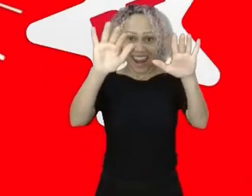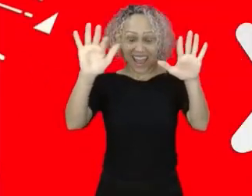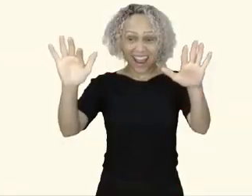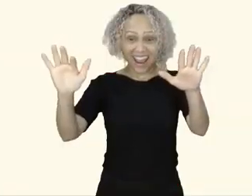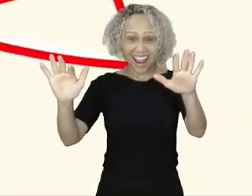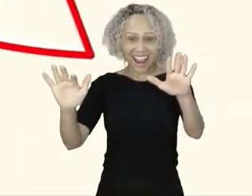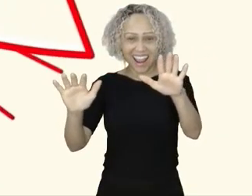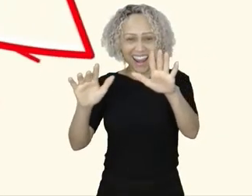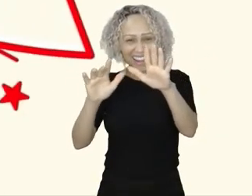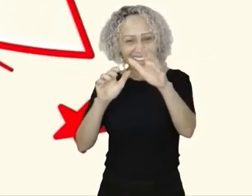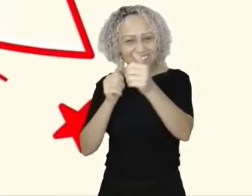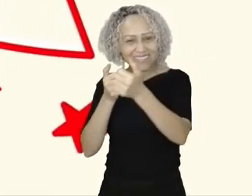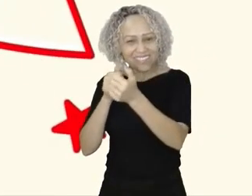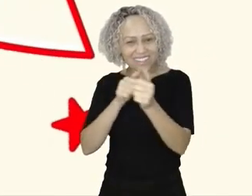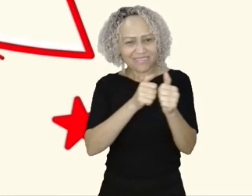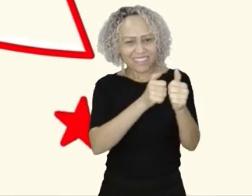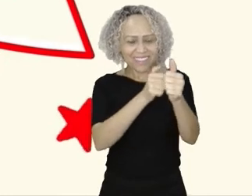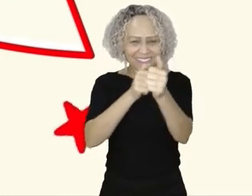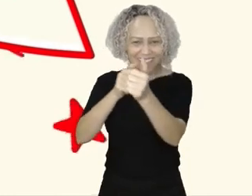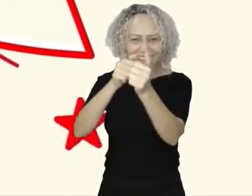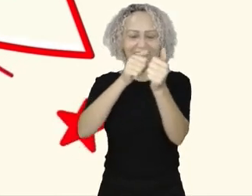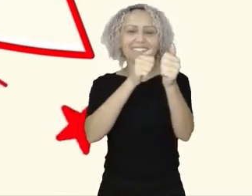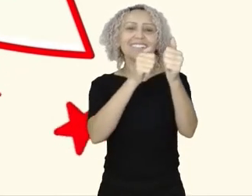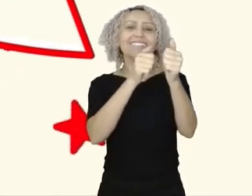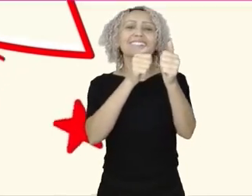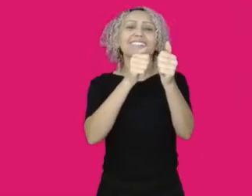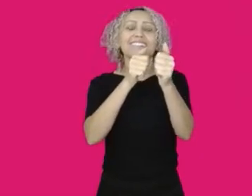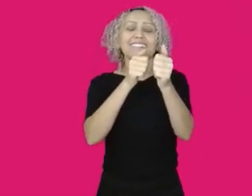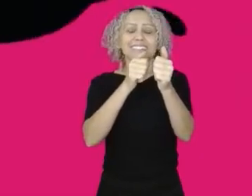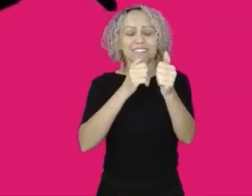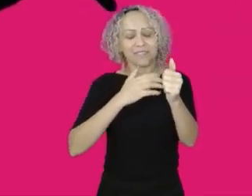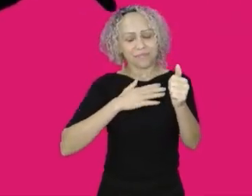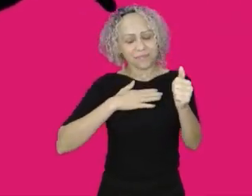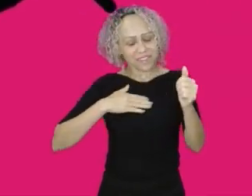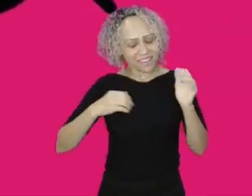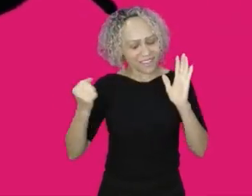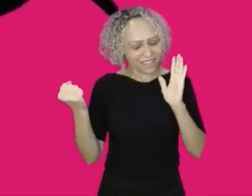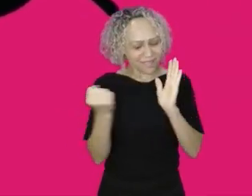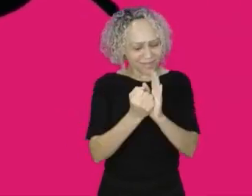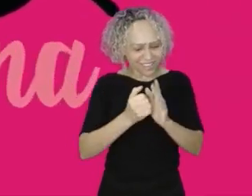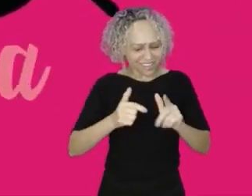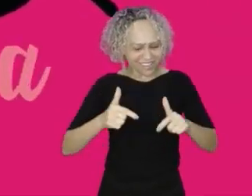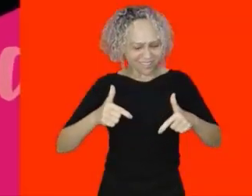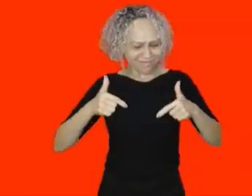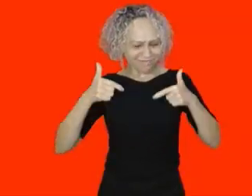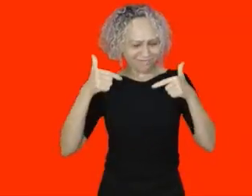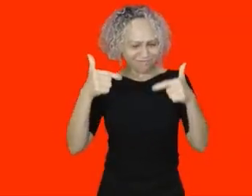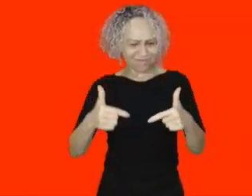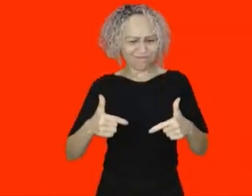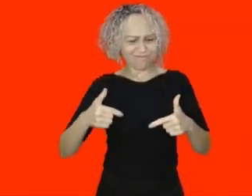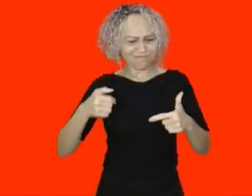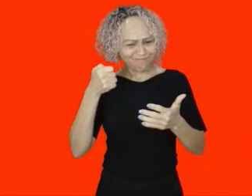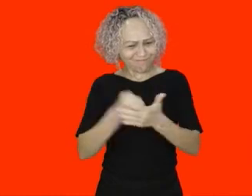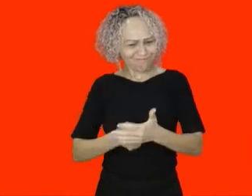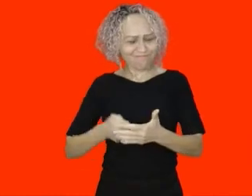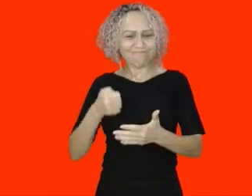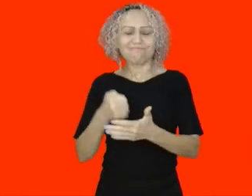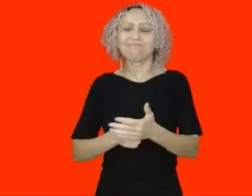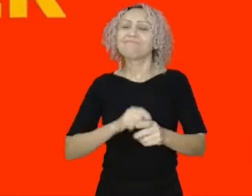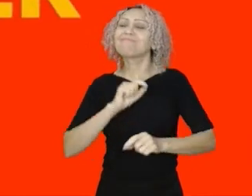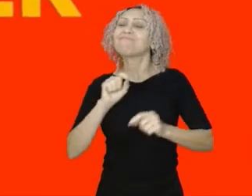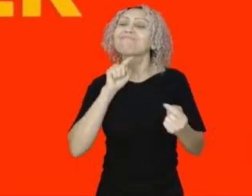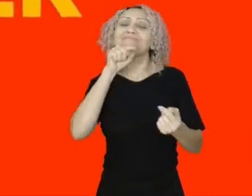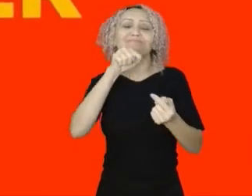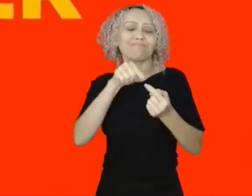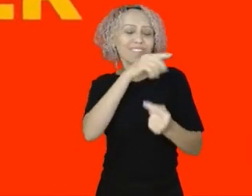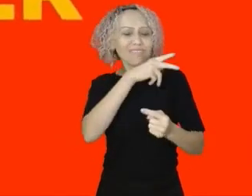brilha, ela é quem vai me guiar. Ser guerreira é minha sina,